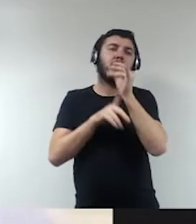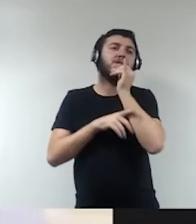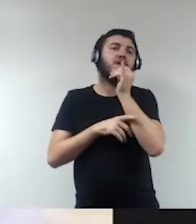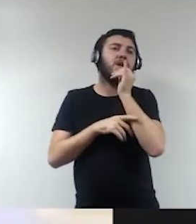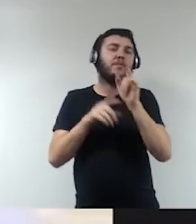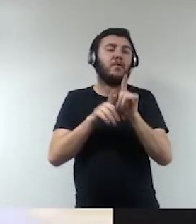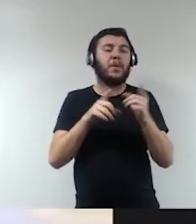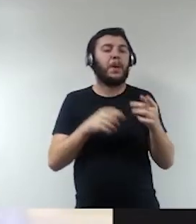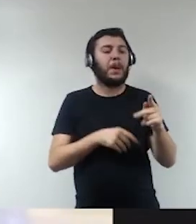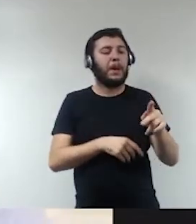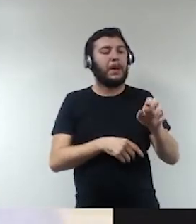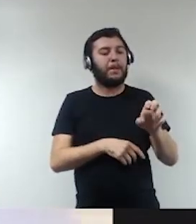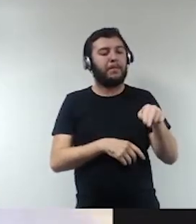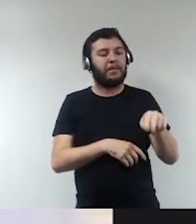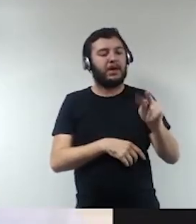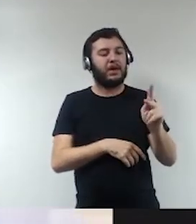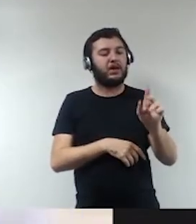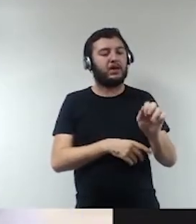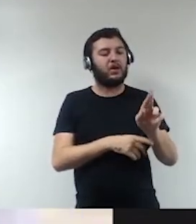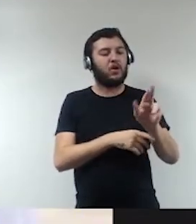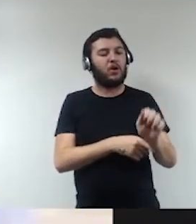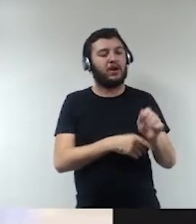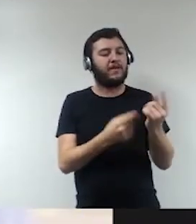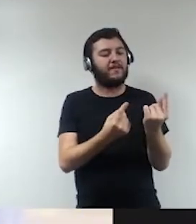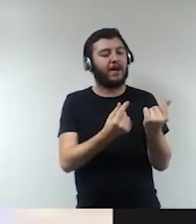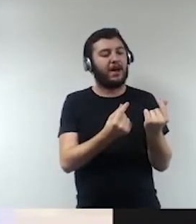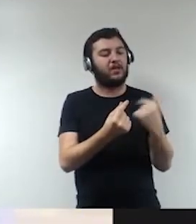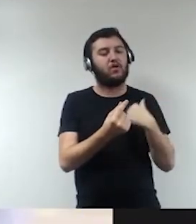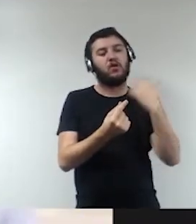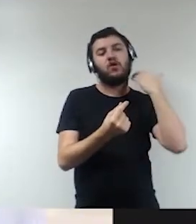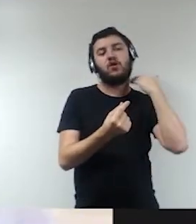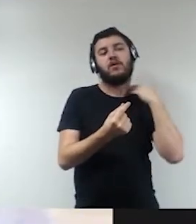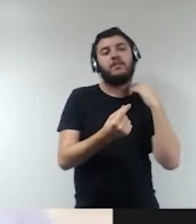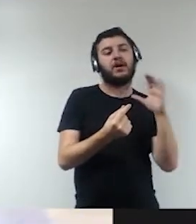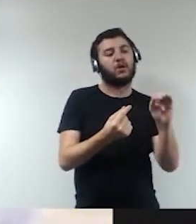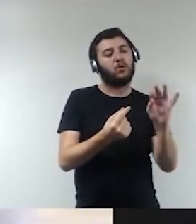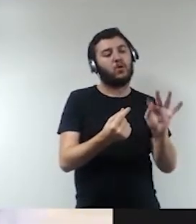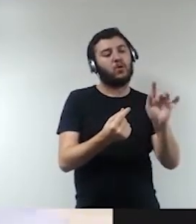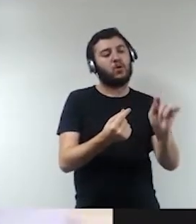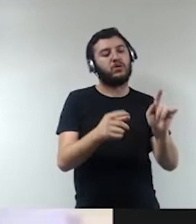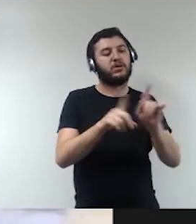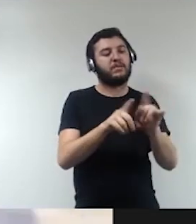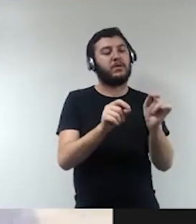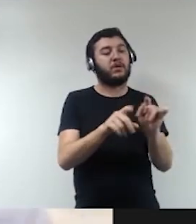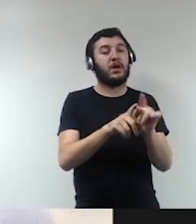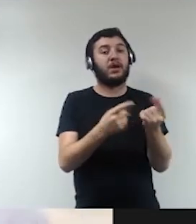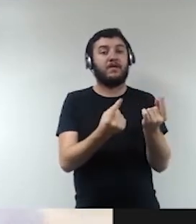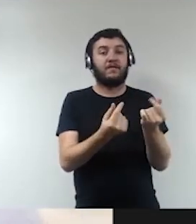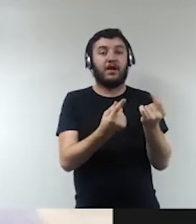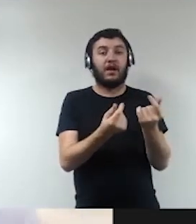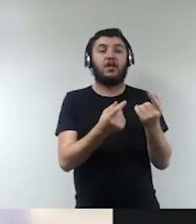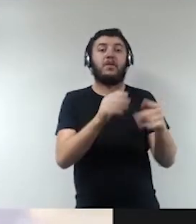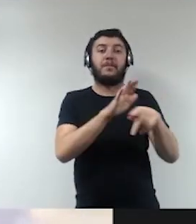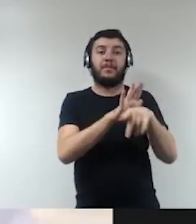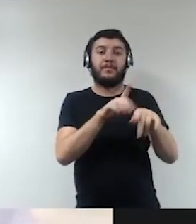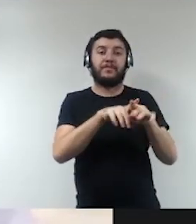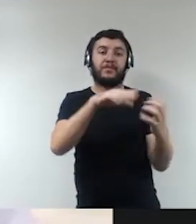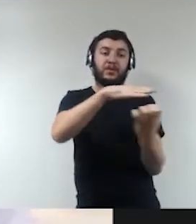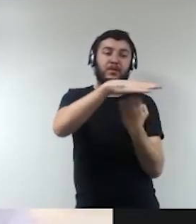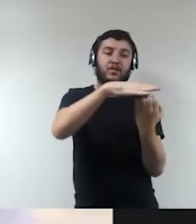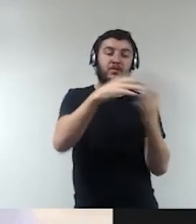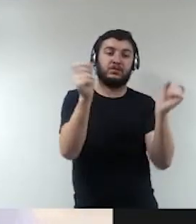de valores em conta bancária, o que tira liquidez da empresa, dificuldade de honrar os